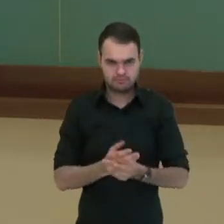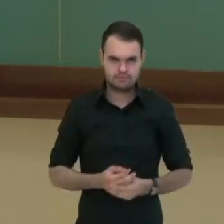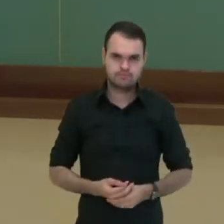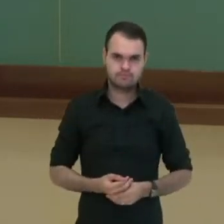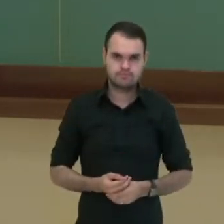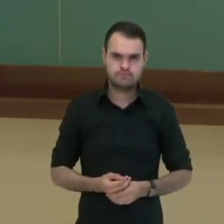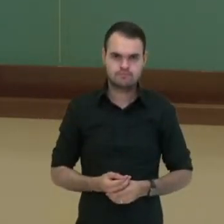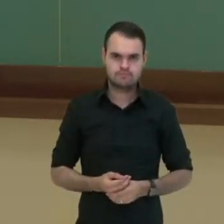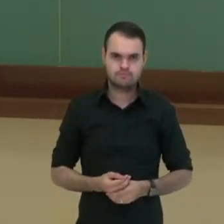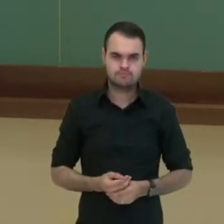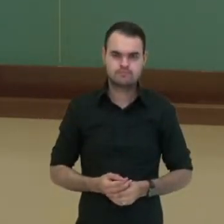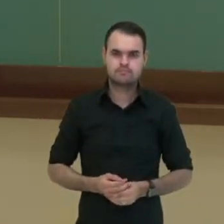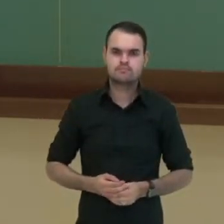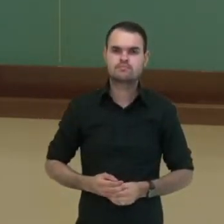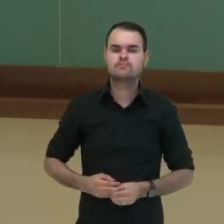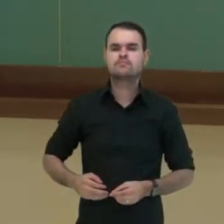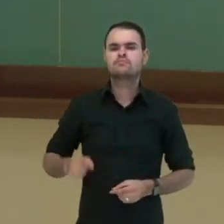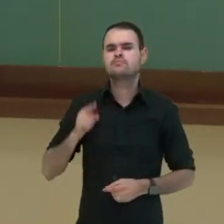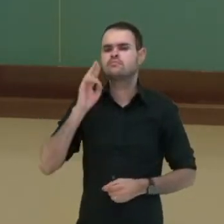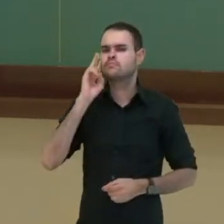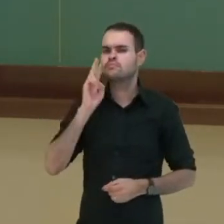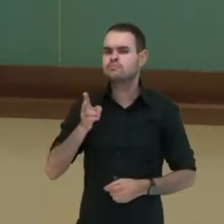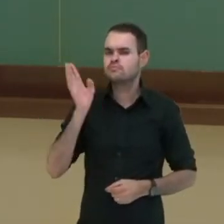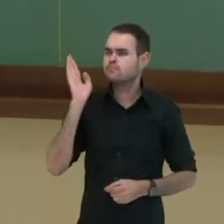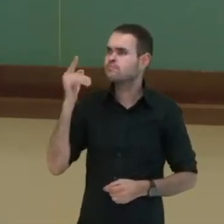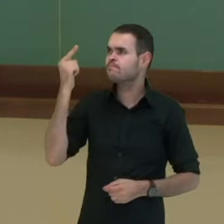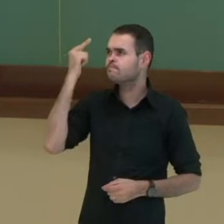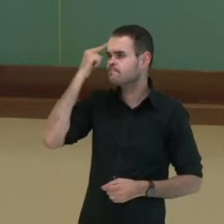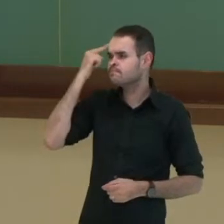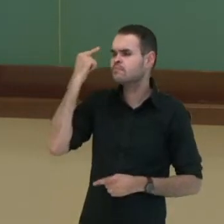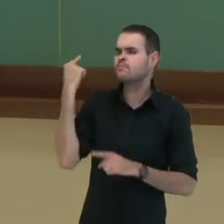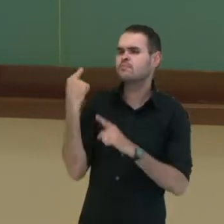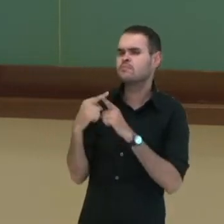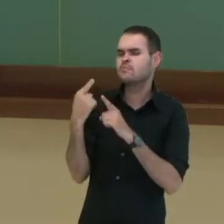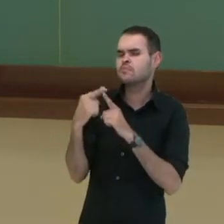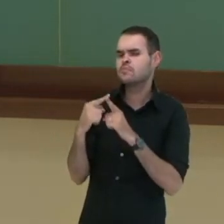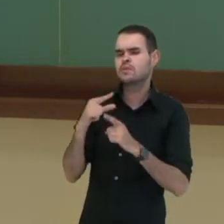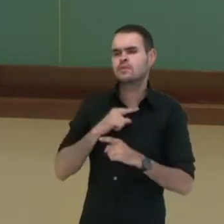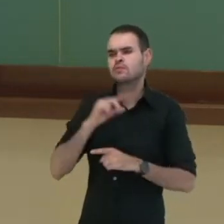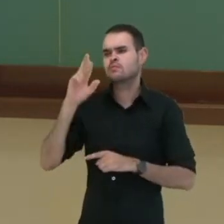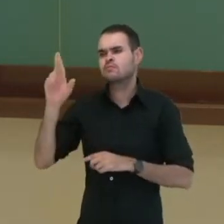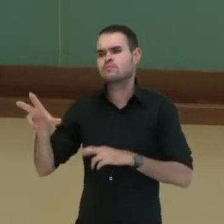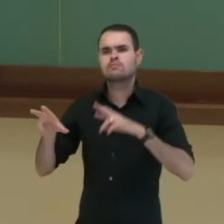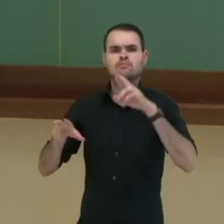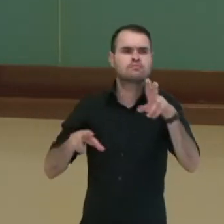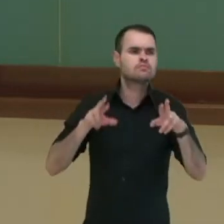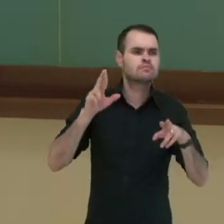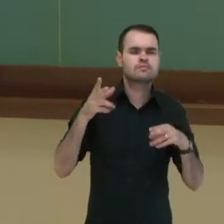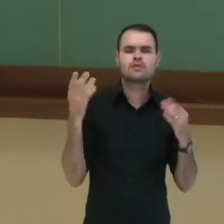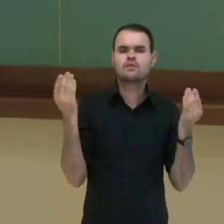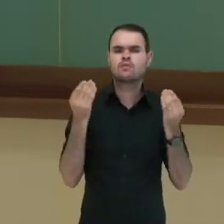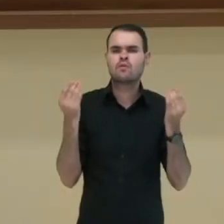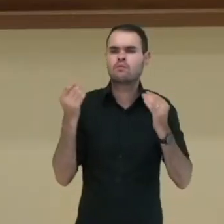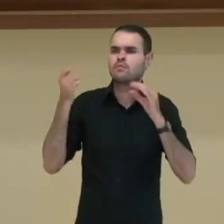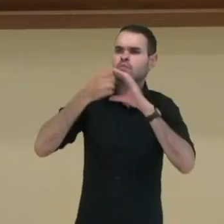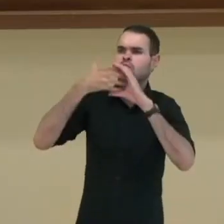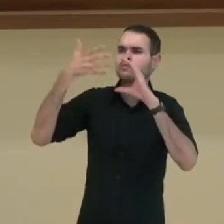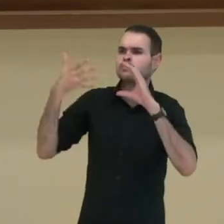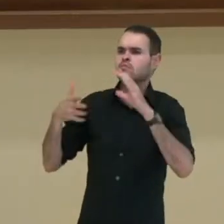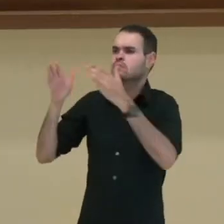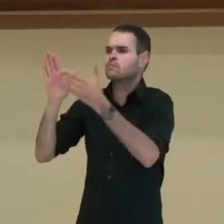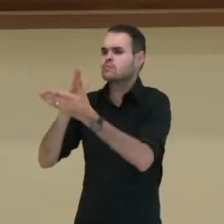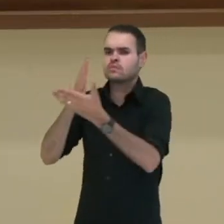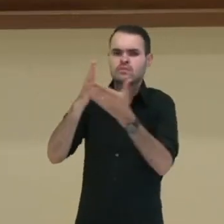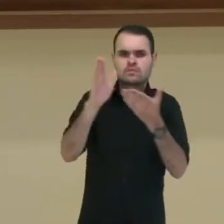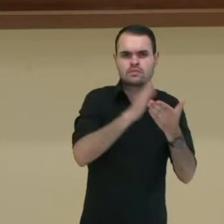que existem tantos seres vivos diferentes? E como classificá-los?